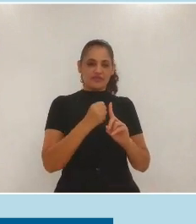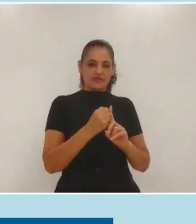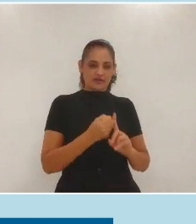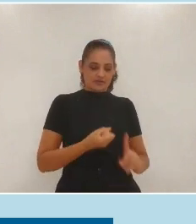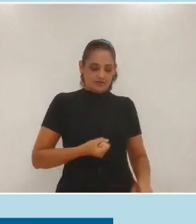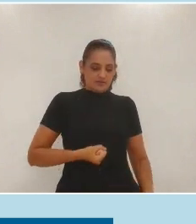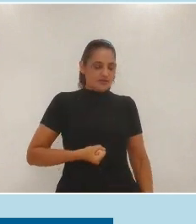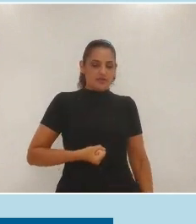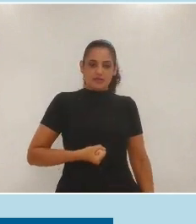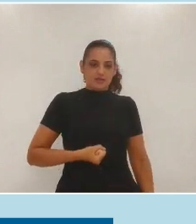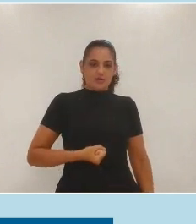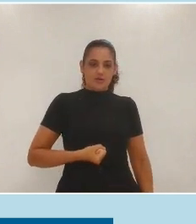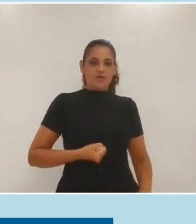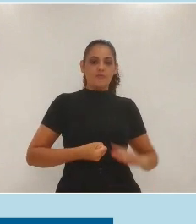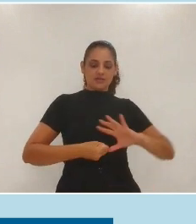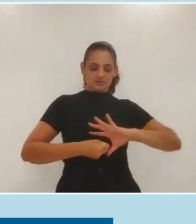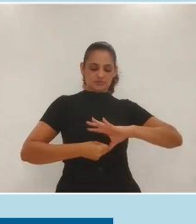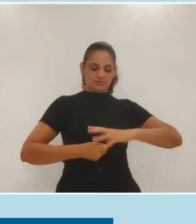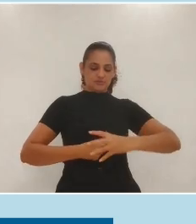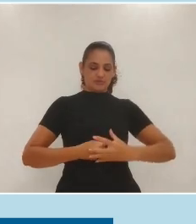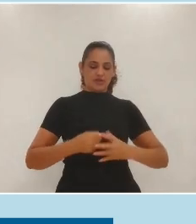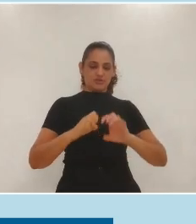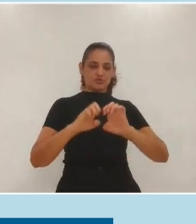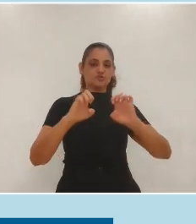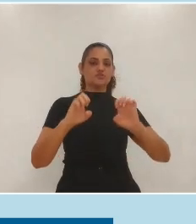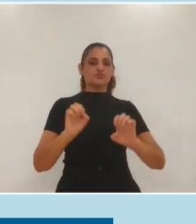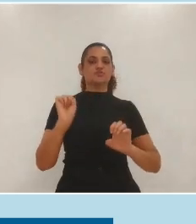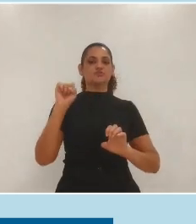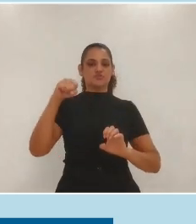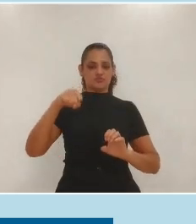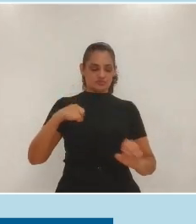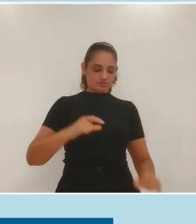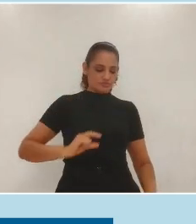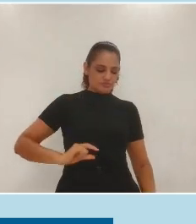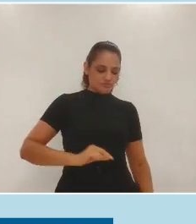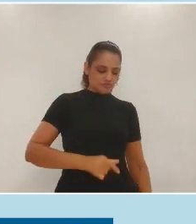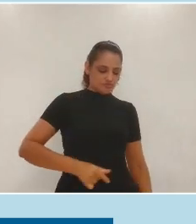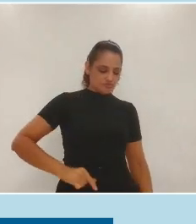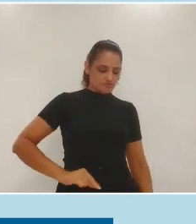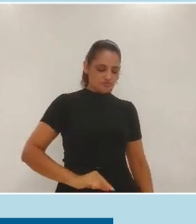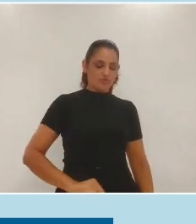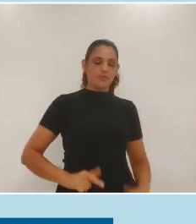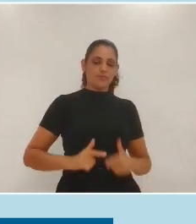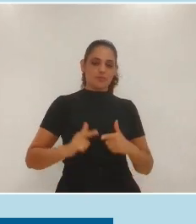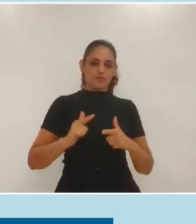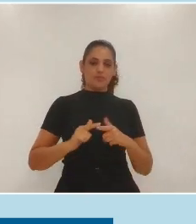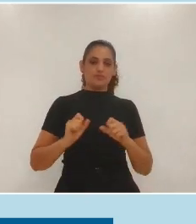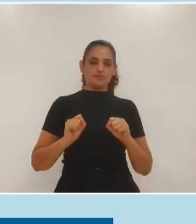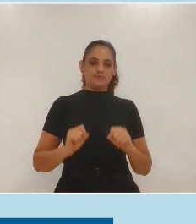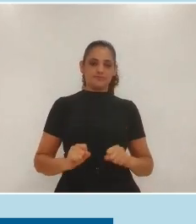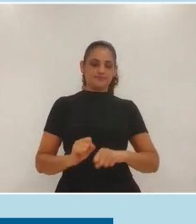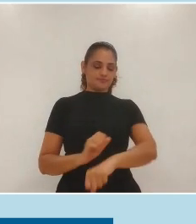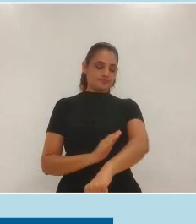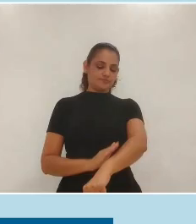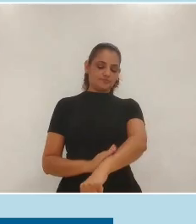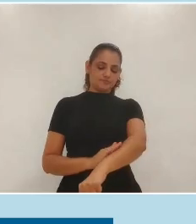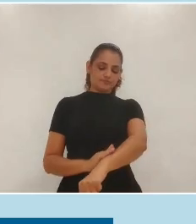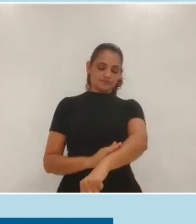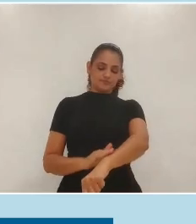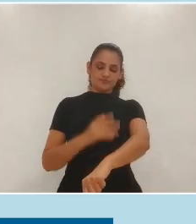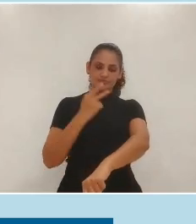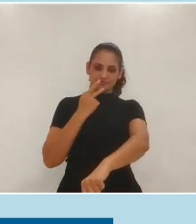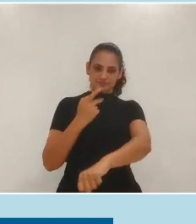ao redor sim. Então, pode haver essa obstrução. A pele, como eu falei para vocês, ó,